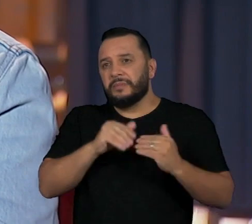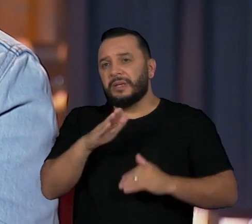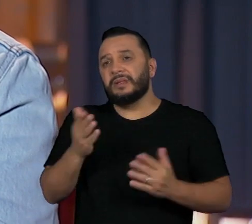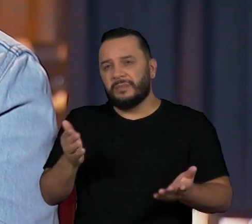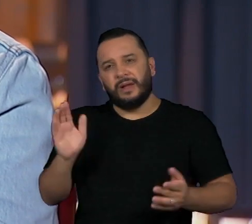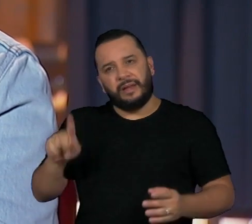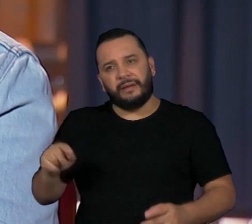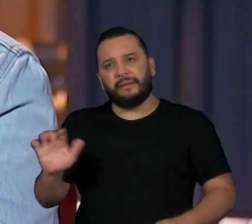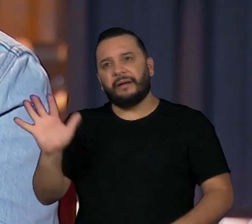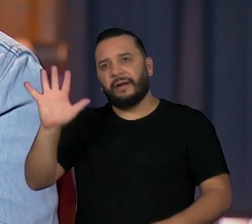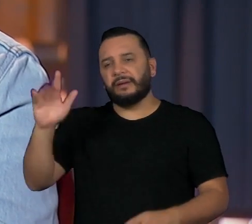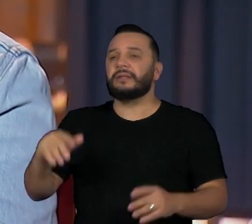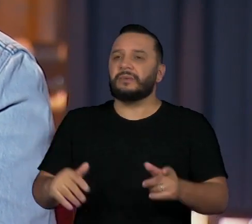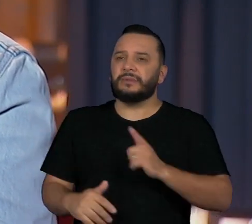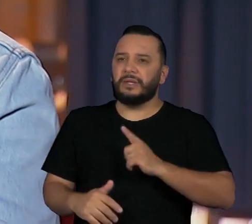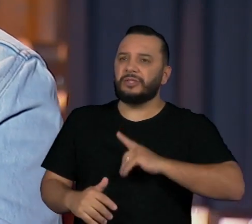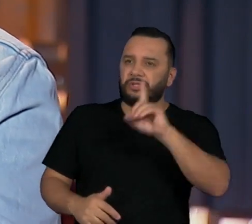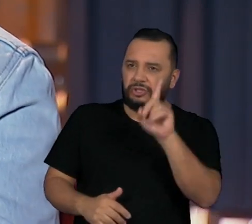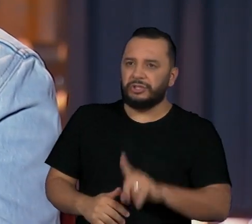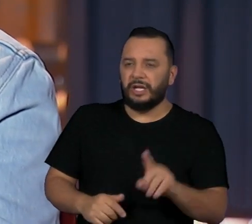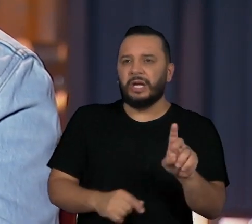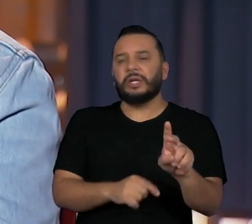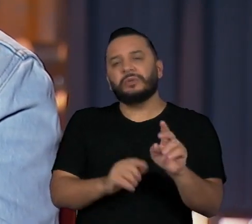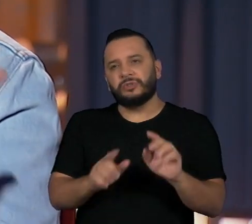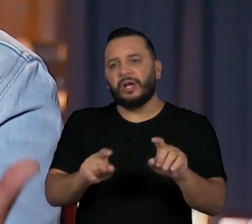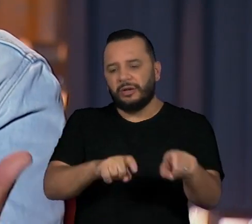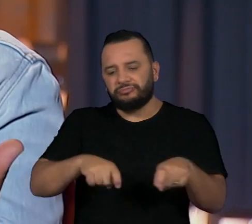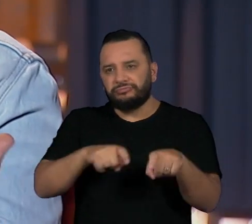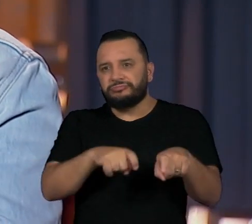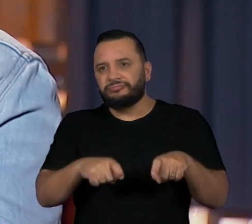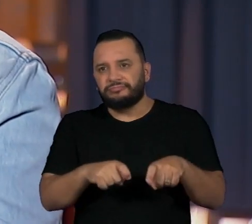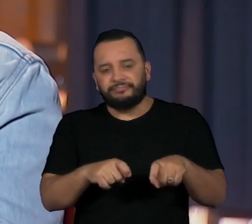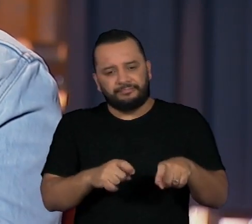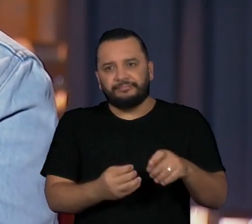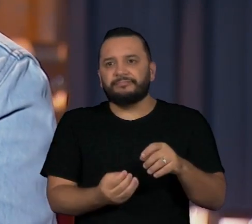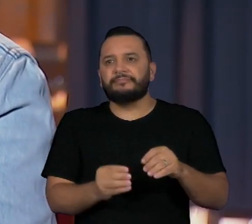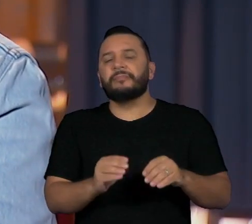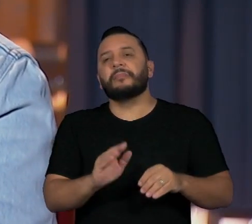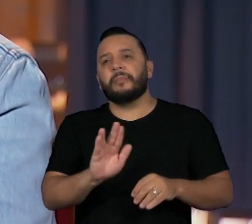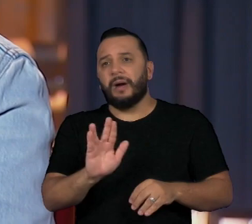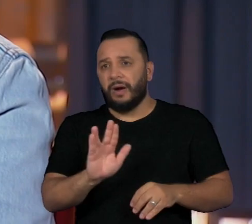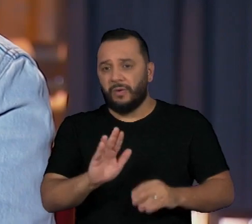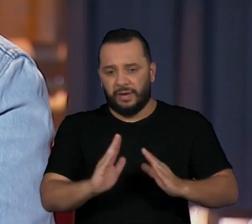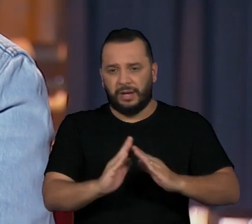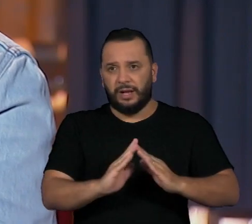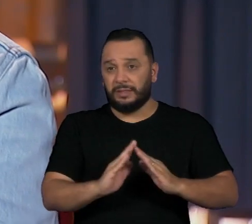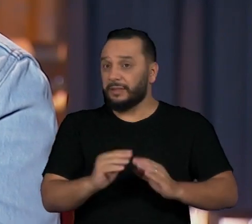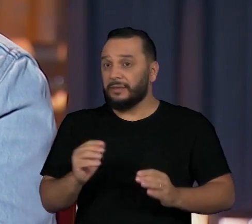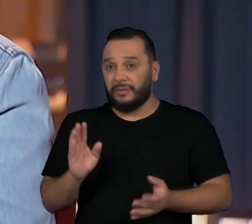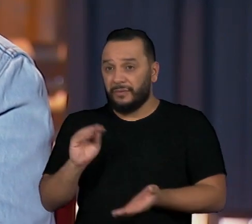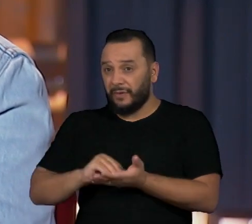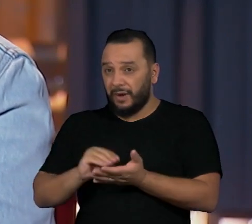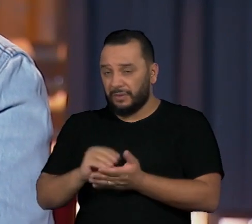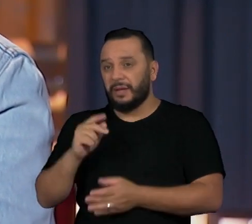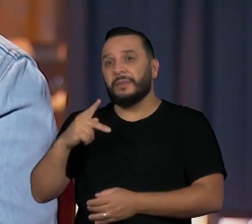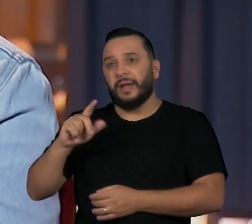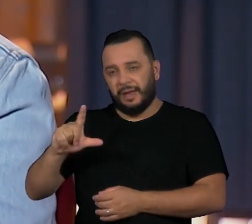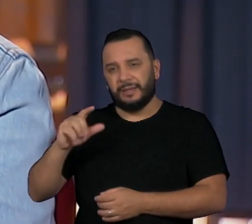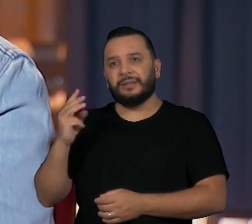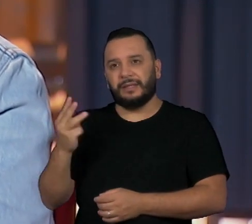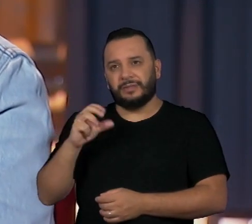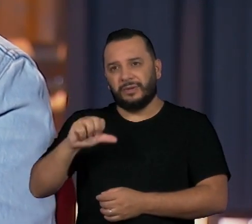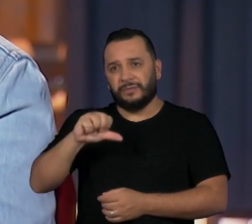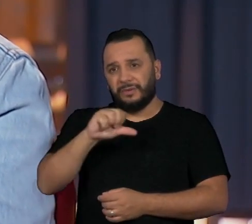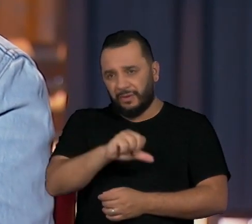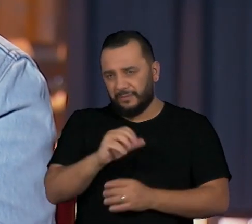discussão do direito ao cultivo doméstico, o autocultivo, que não está contemplado no PL 399, mas precisa ser discutido. Várias